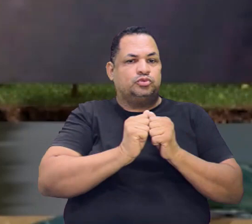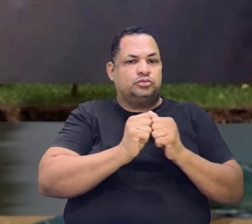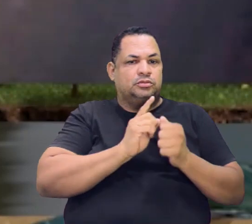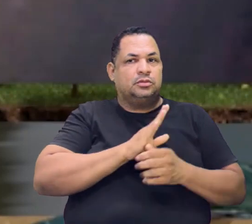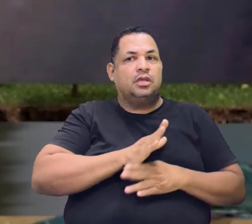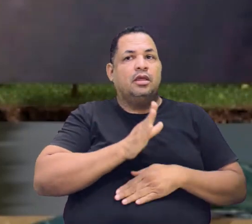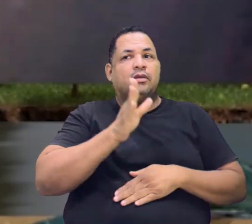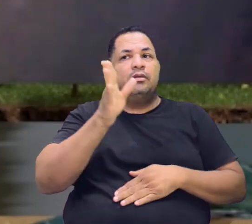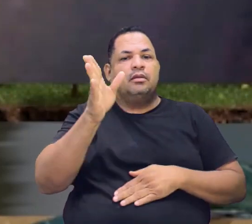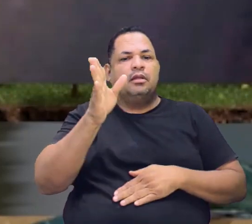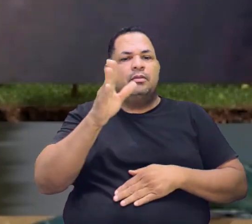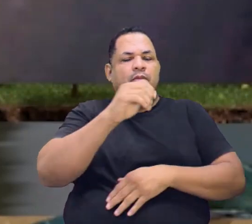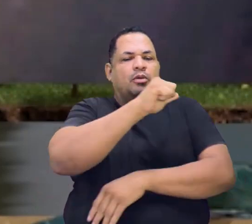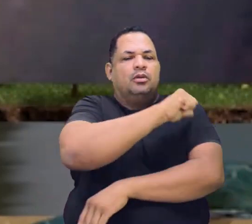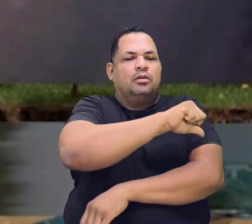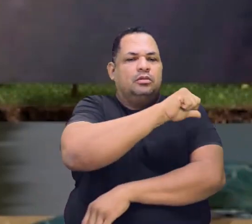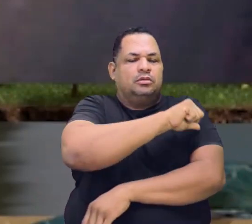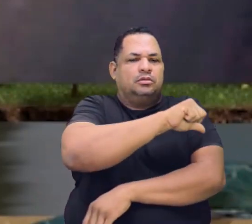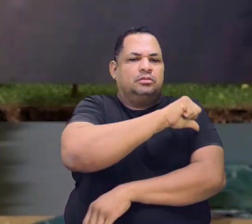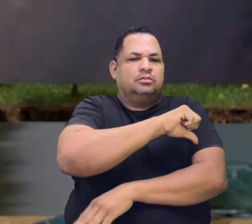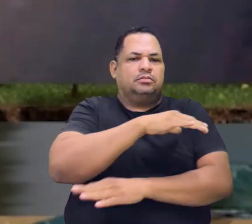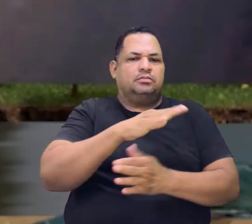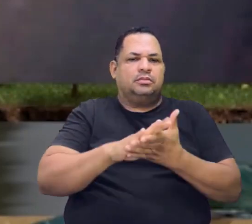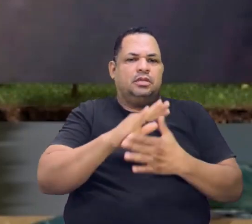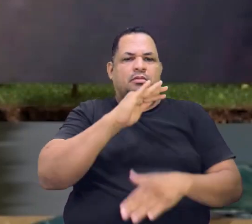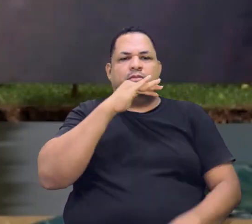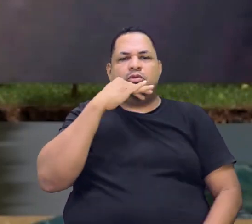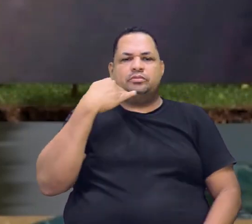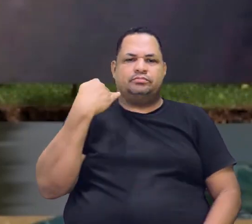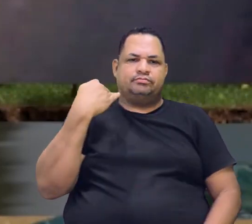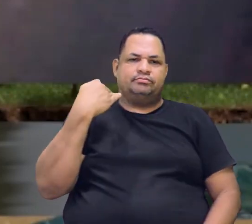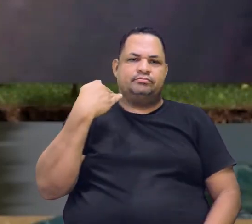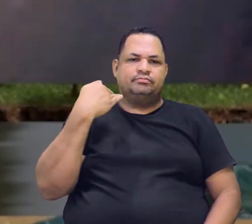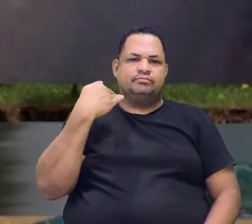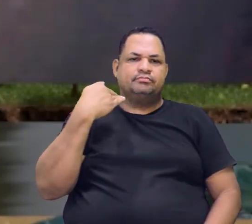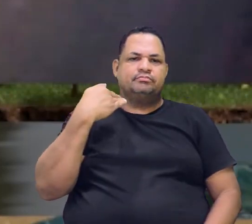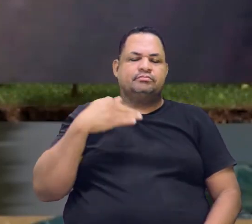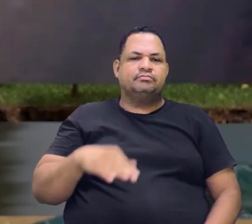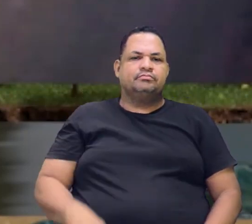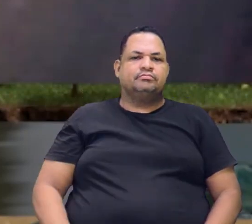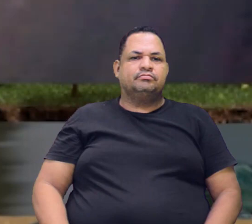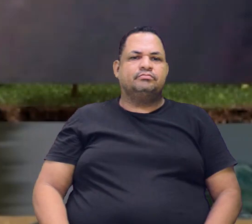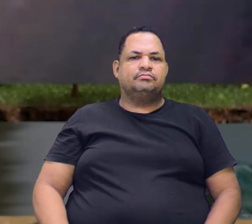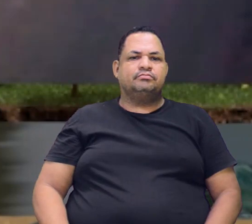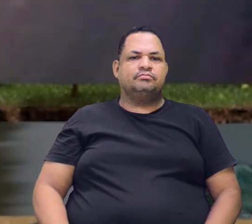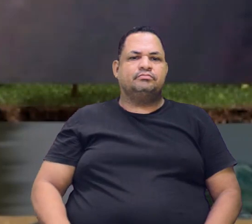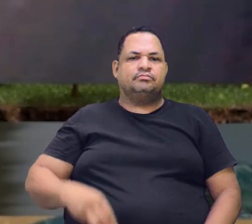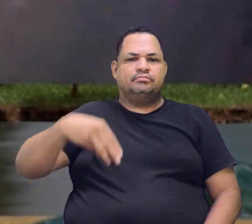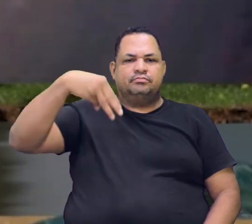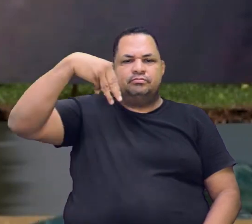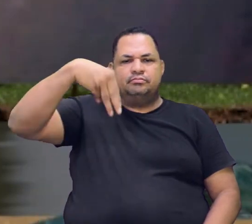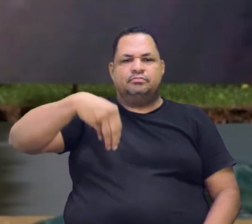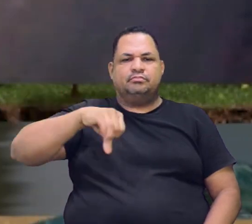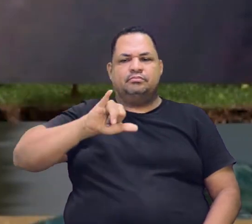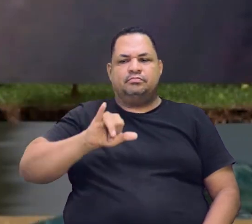para o Rio de Janeiro. E lá, rapaz, ele morre. Olha o nome dele,